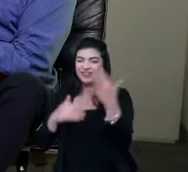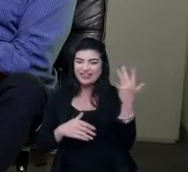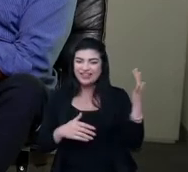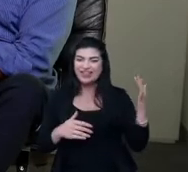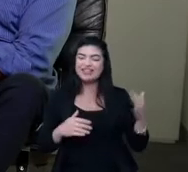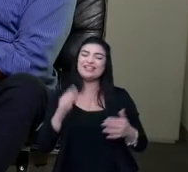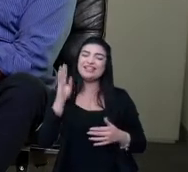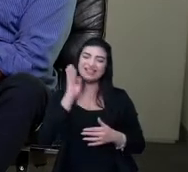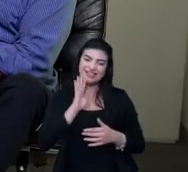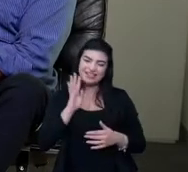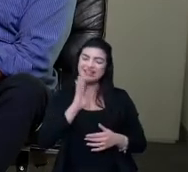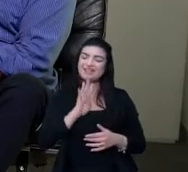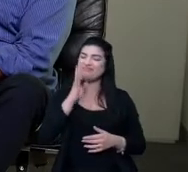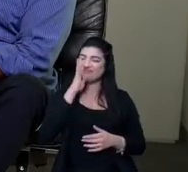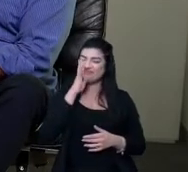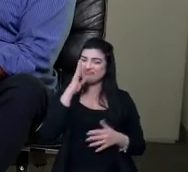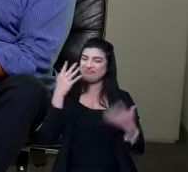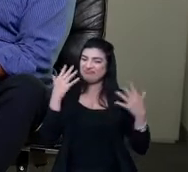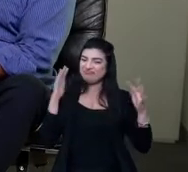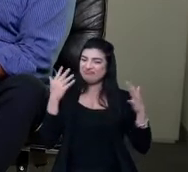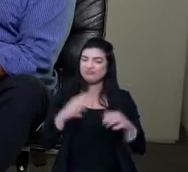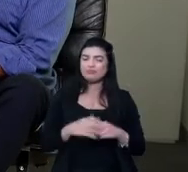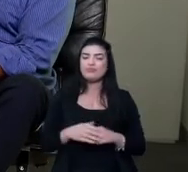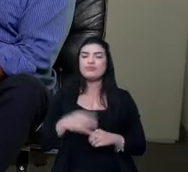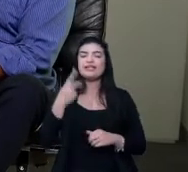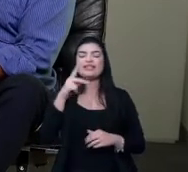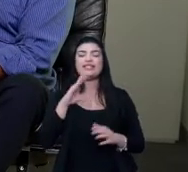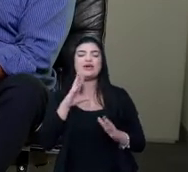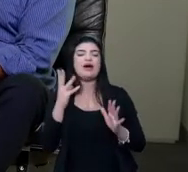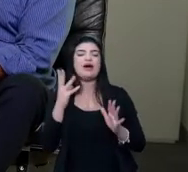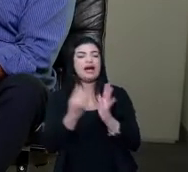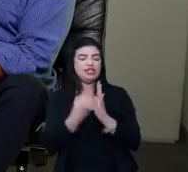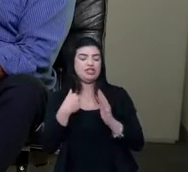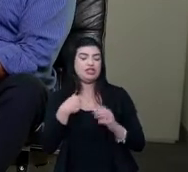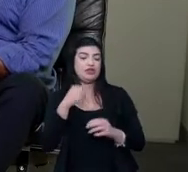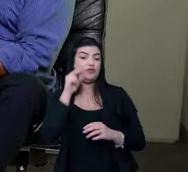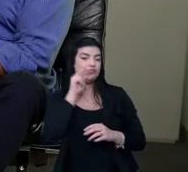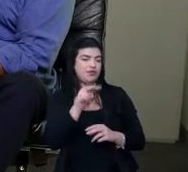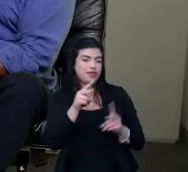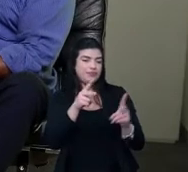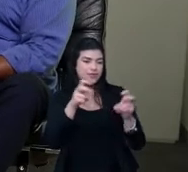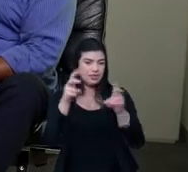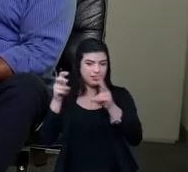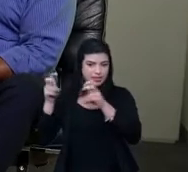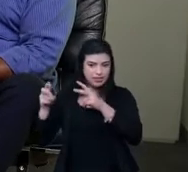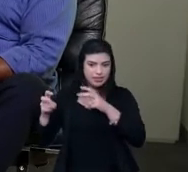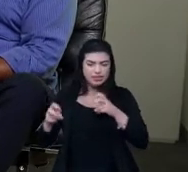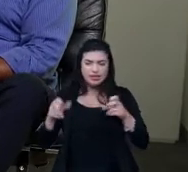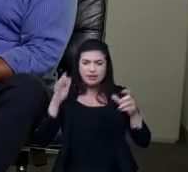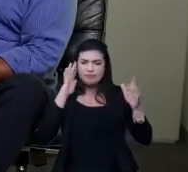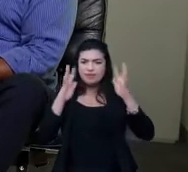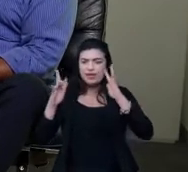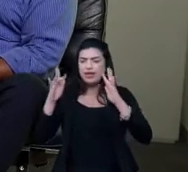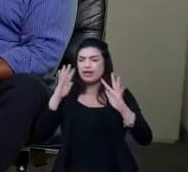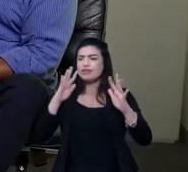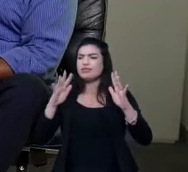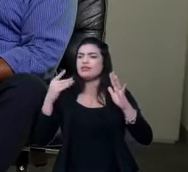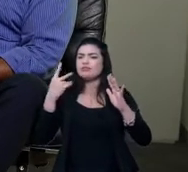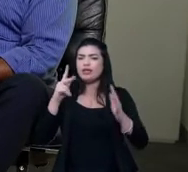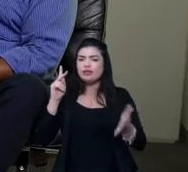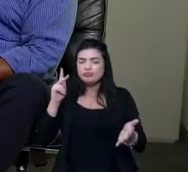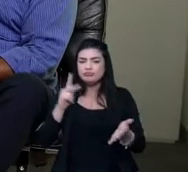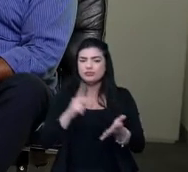é incrível. As suas obras, quando a gente olha para as suas obras, a gente pensa no surrealismo. Isso